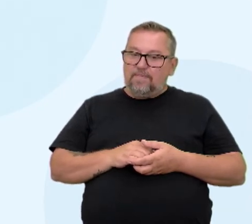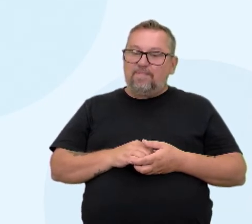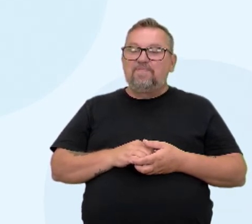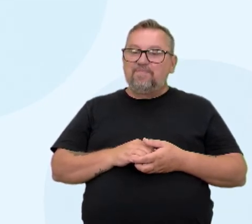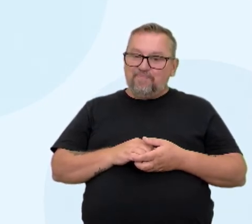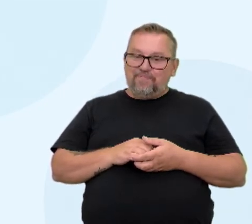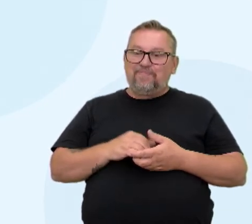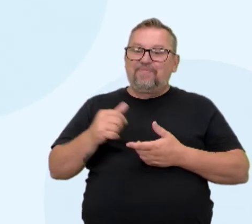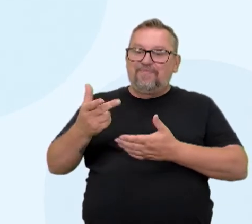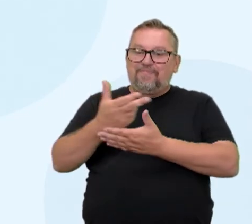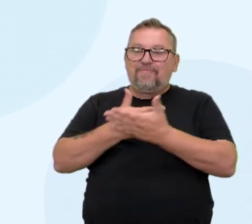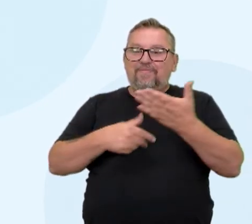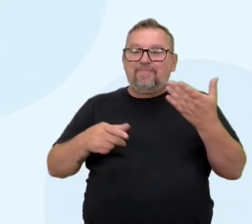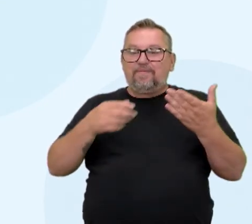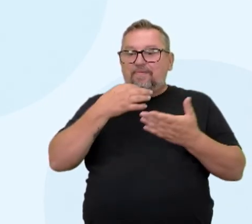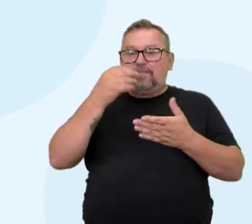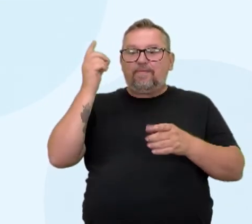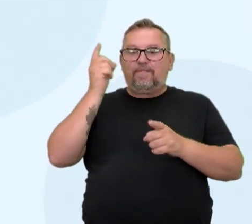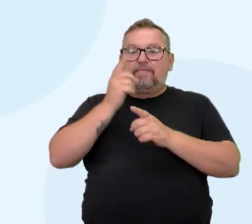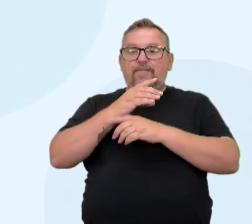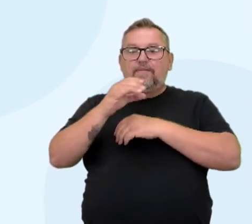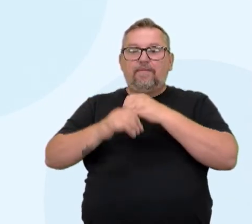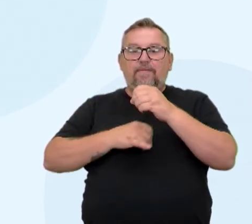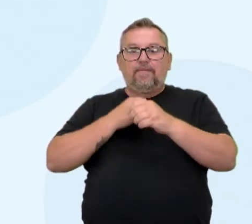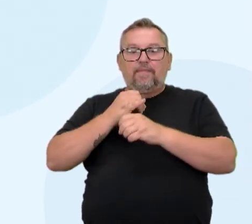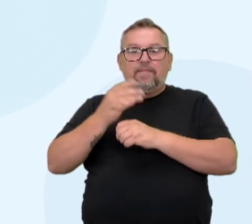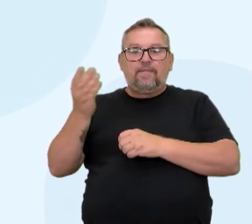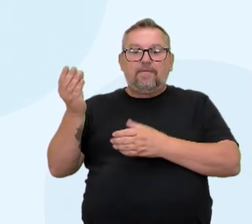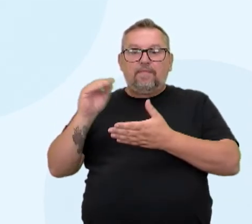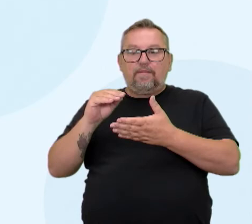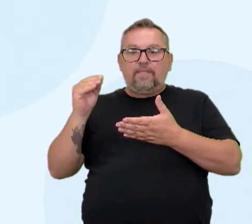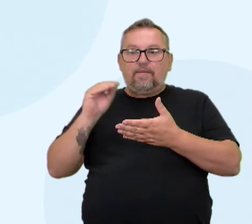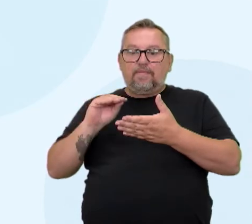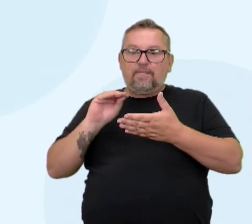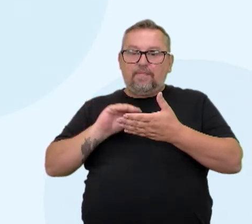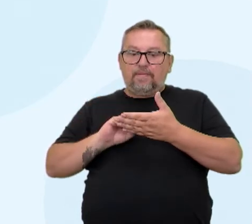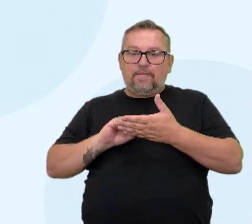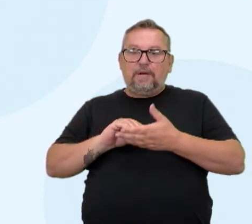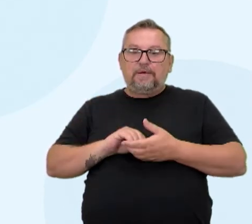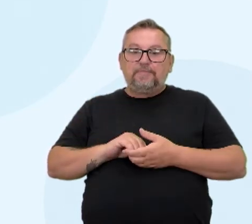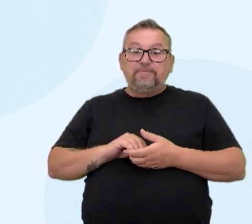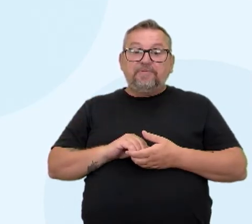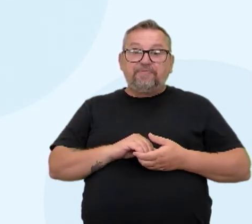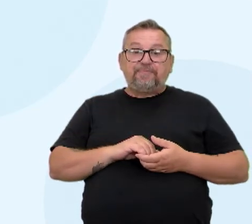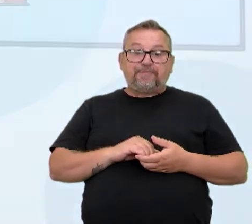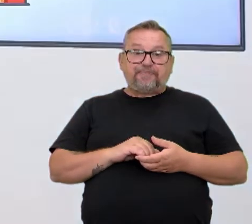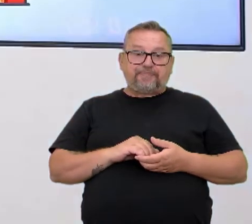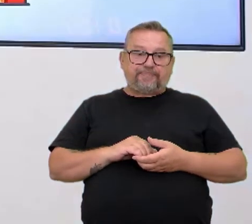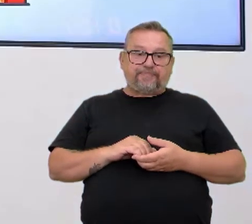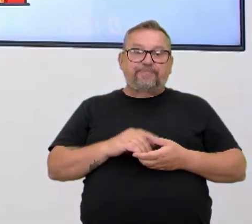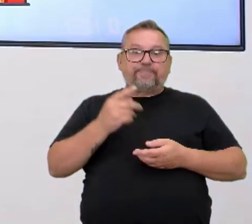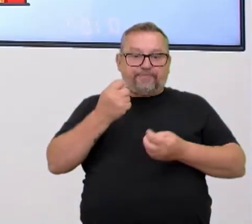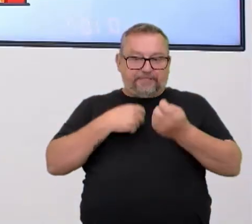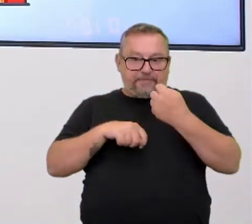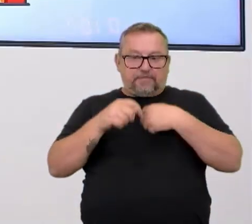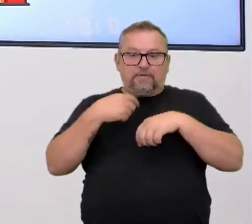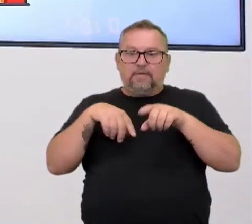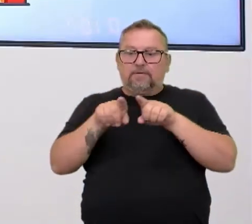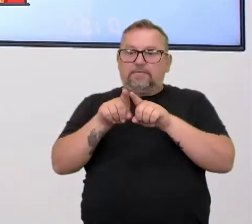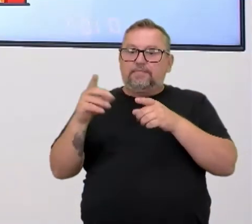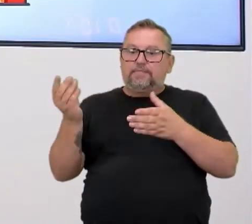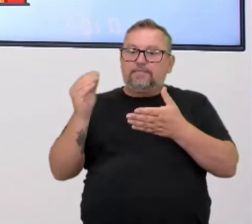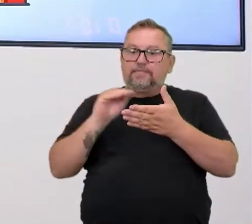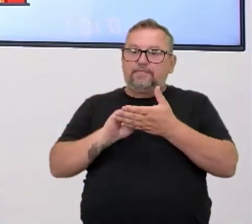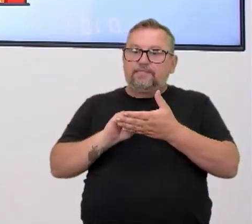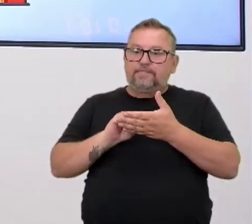esses desenhos a gente acha na internet, né? Se a gente colocar aí planejamento financeiro, economia doméstica também a gente pode pôr,